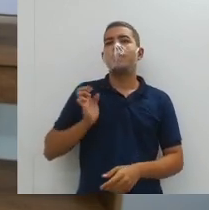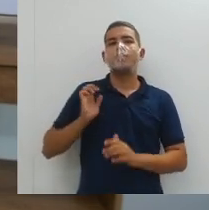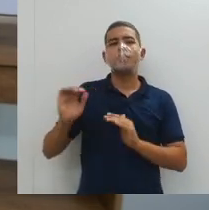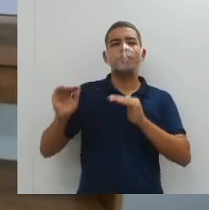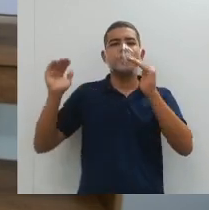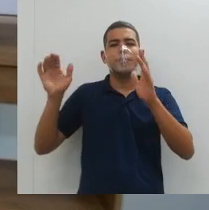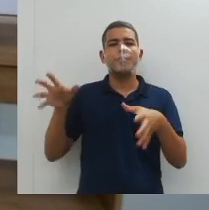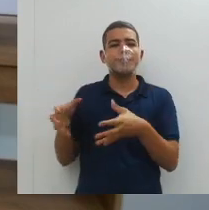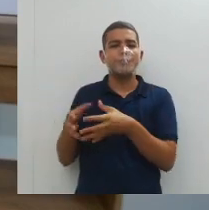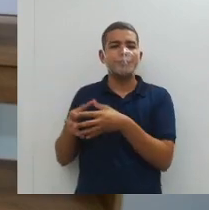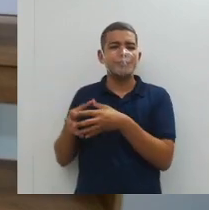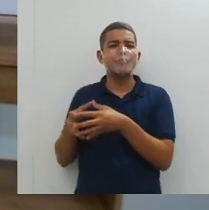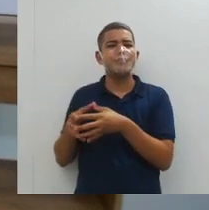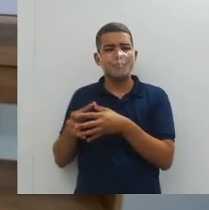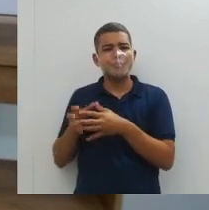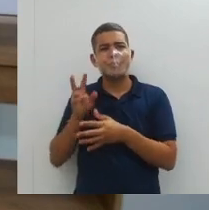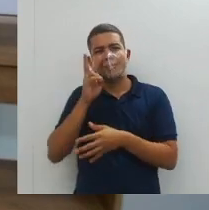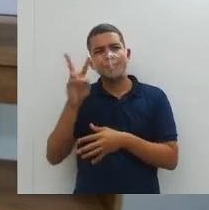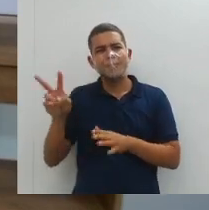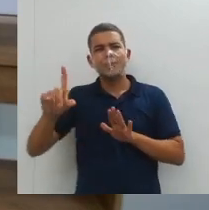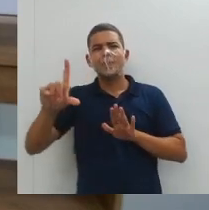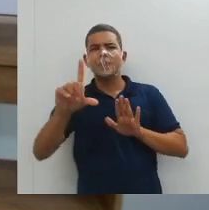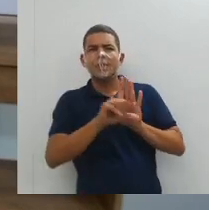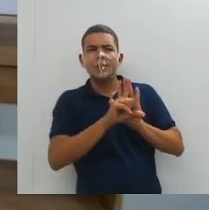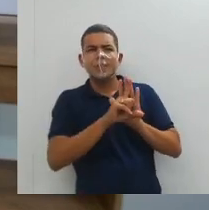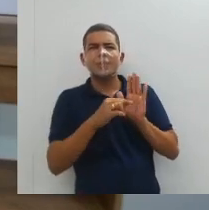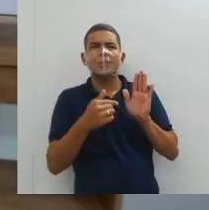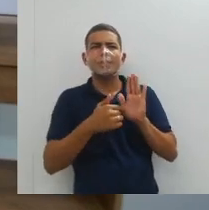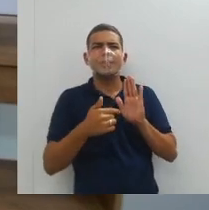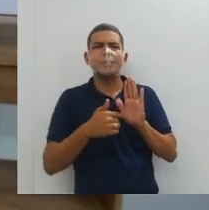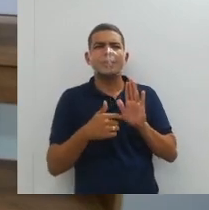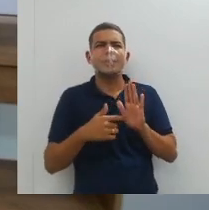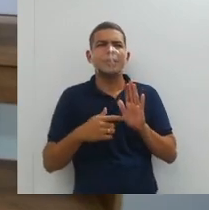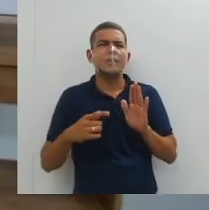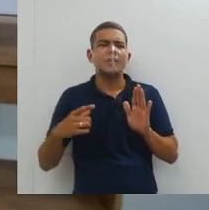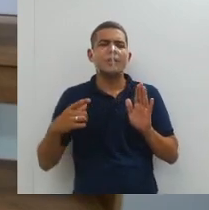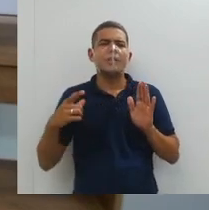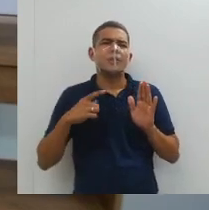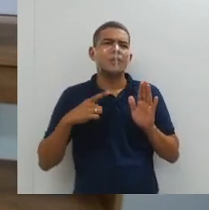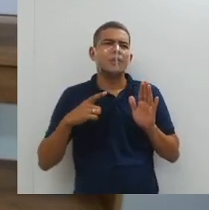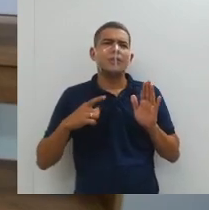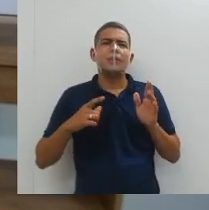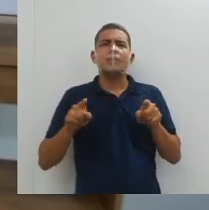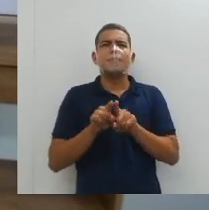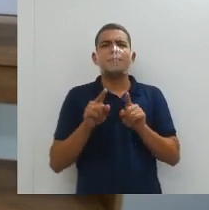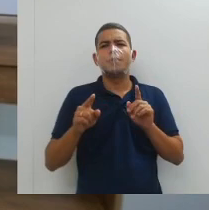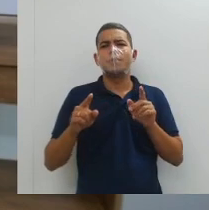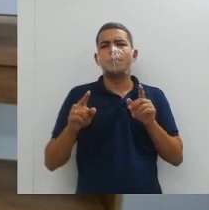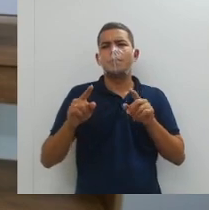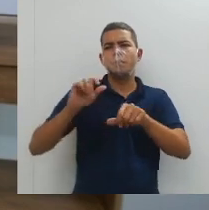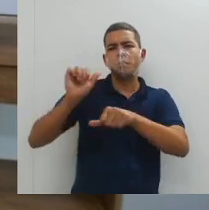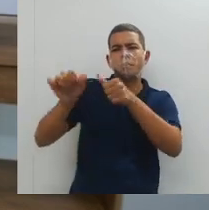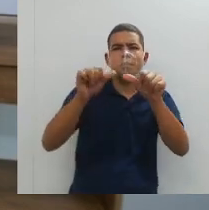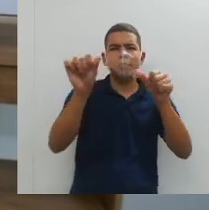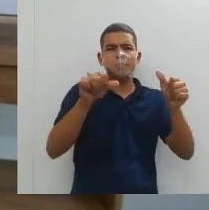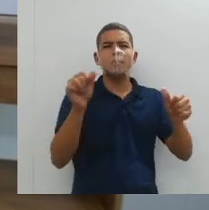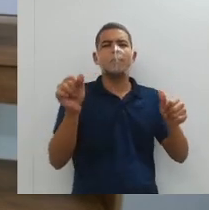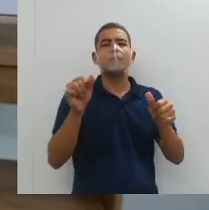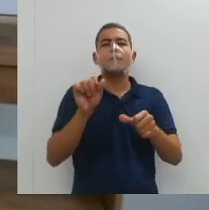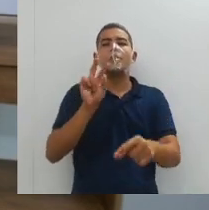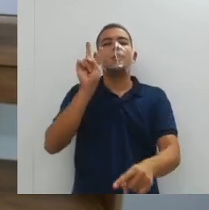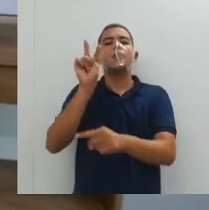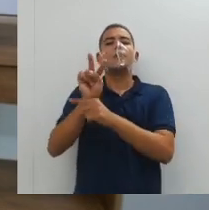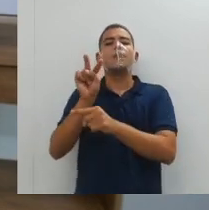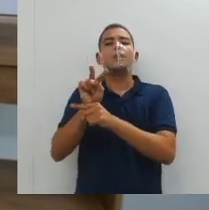poderosos. Então, muitas leis são feitas, né? Muitas reformas são feitas para defender